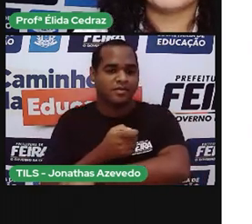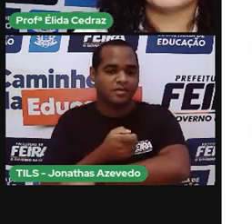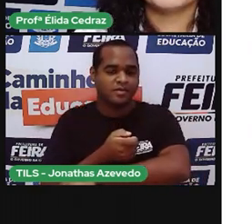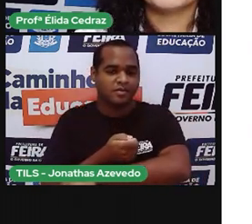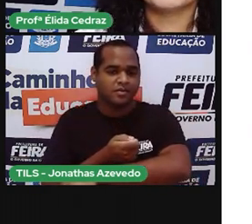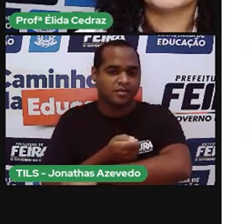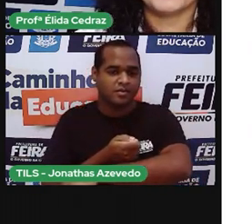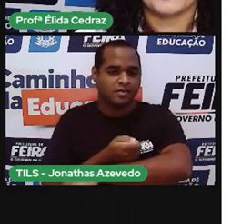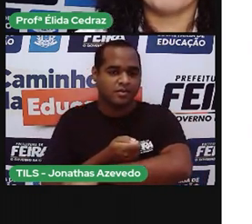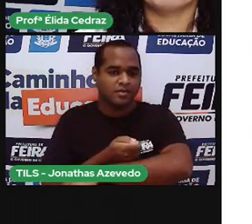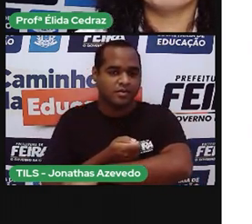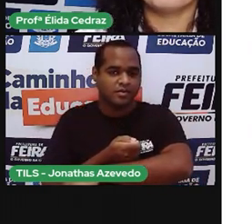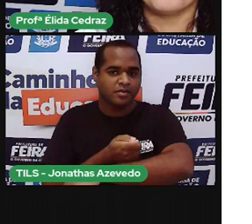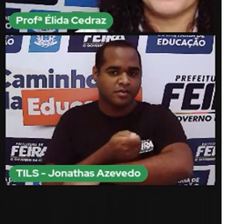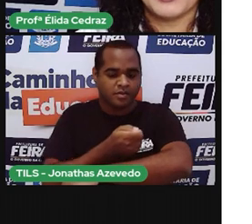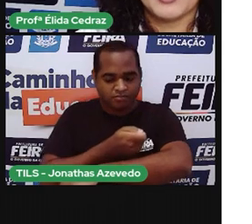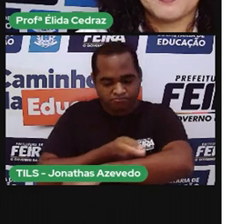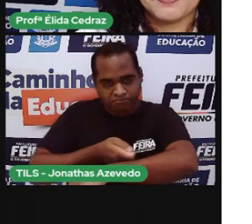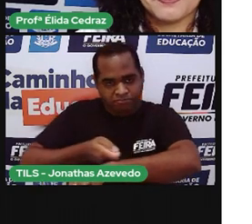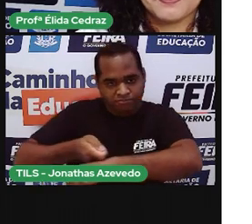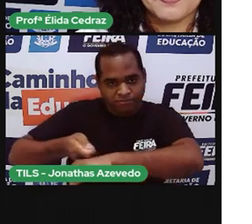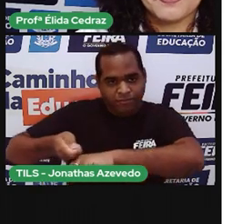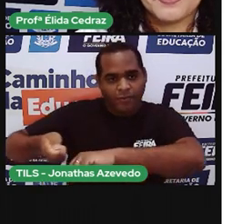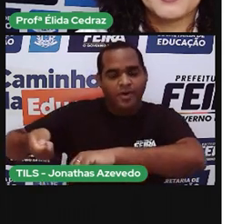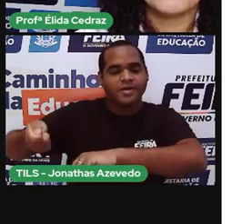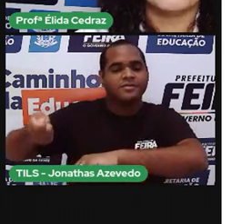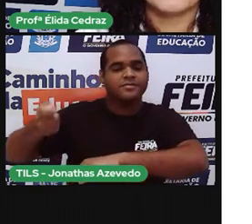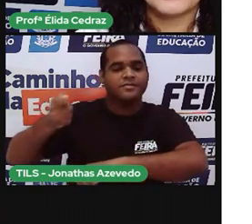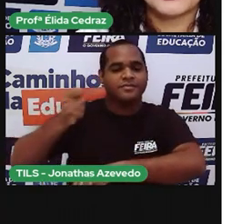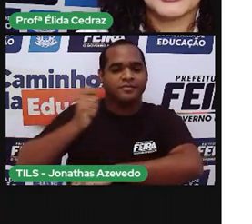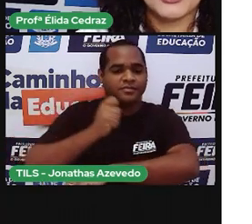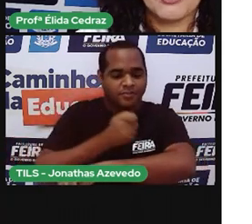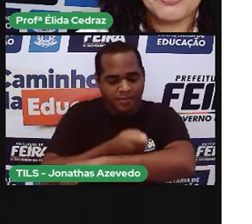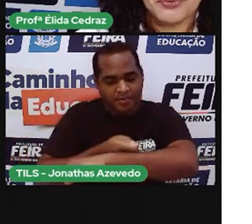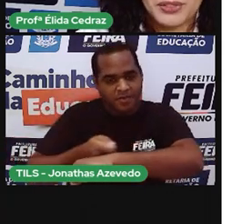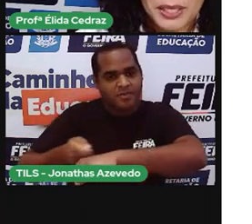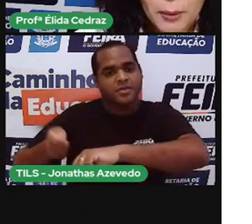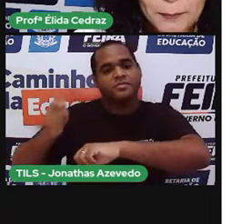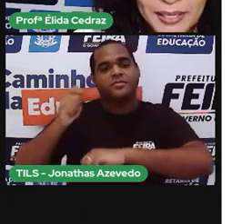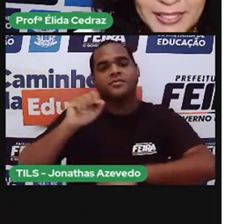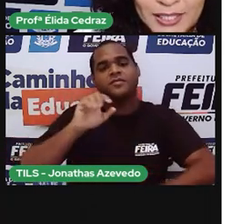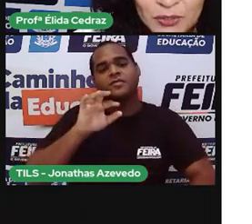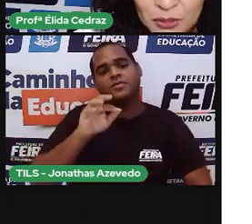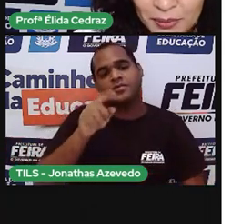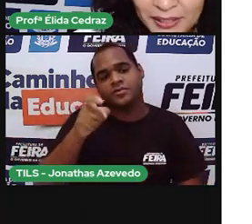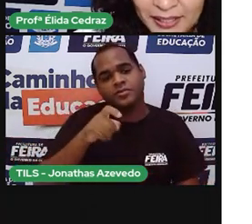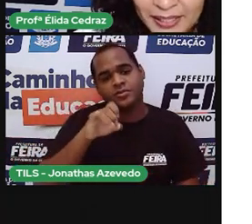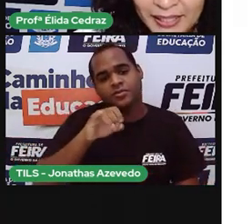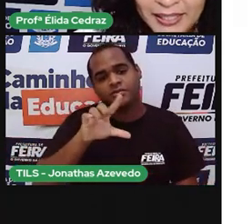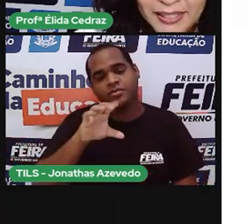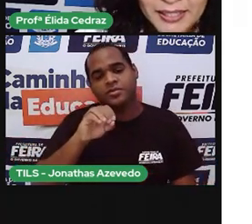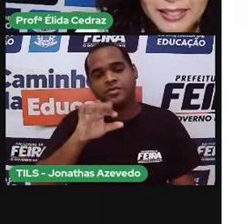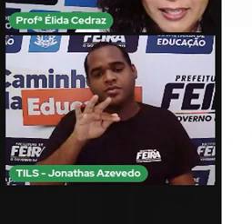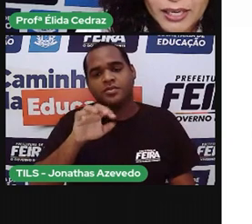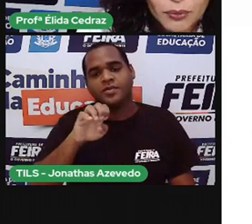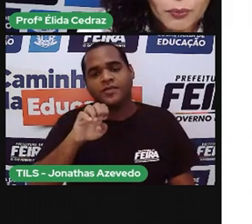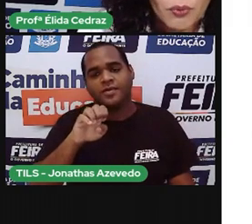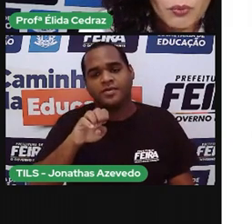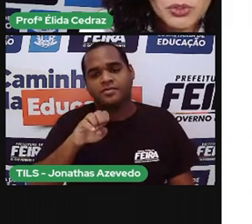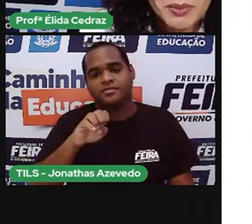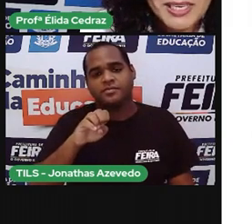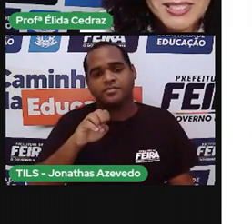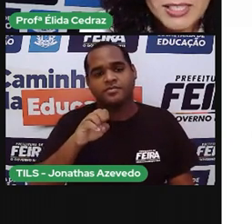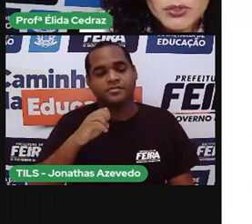o nome dele é xilofone o xilofone um pedacinho de madeira